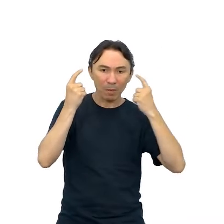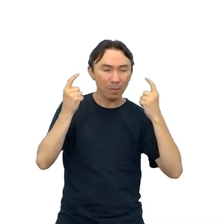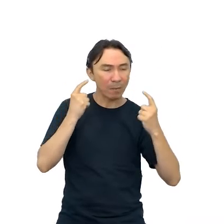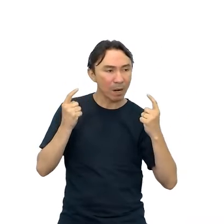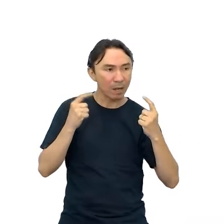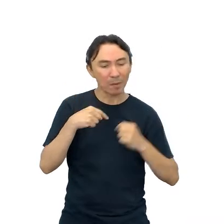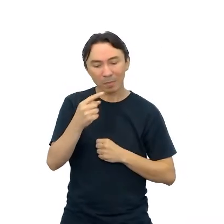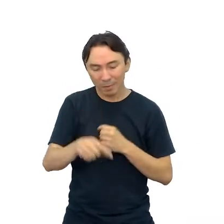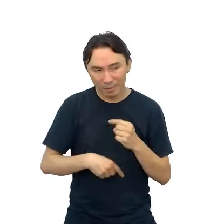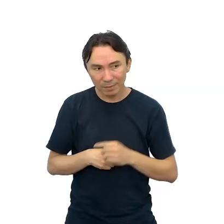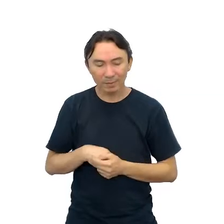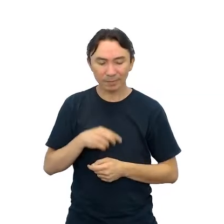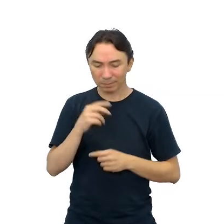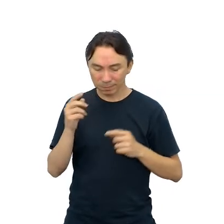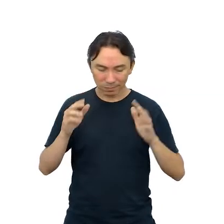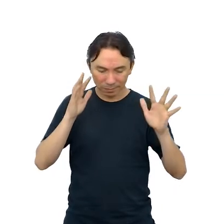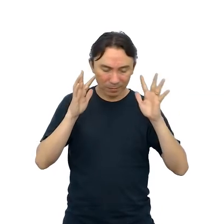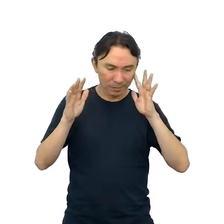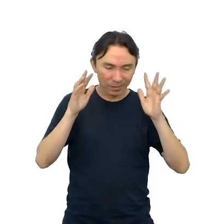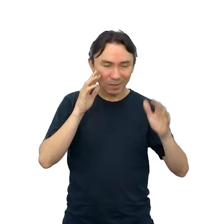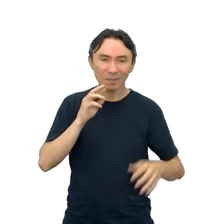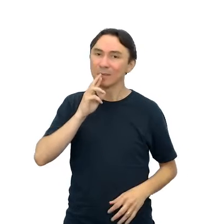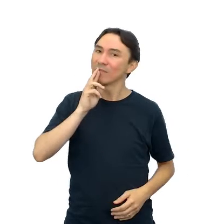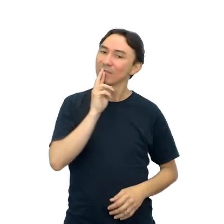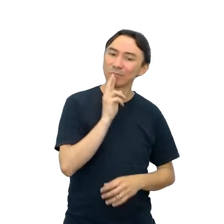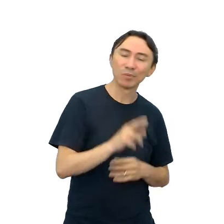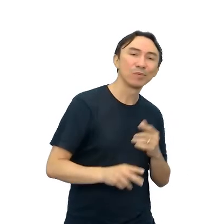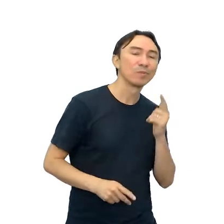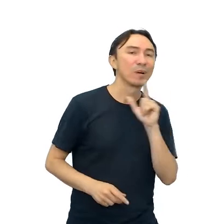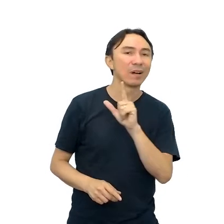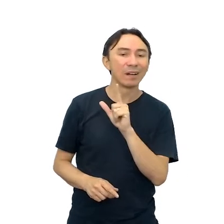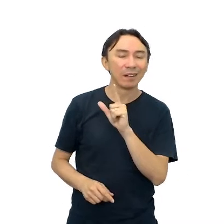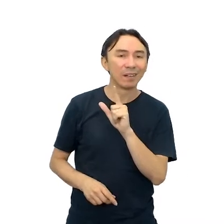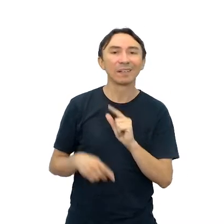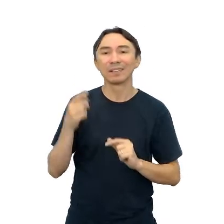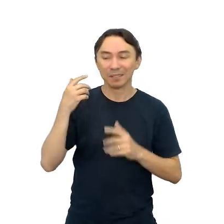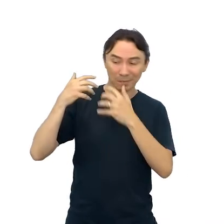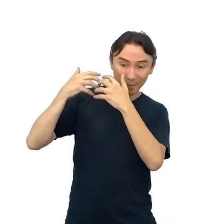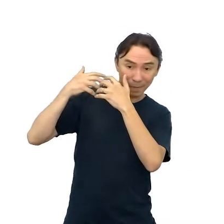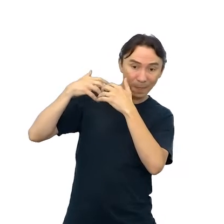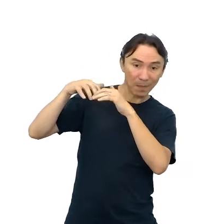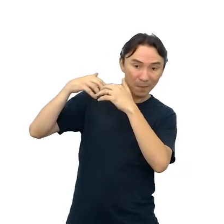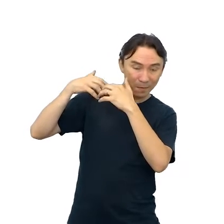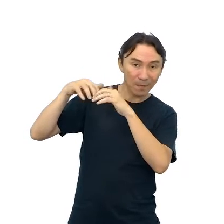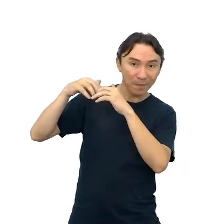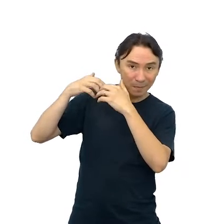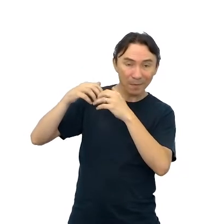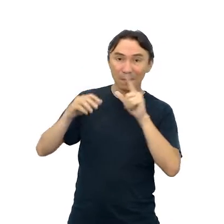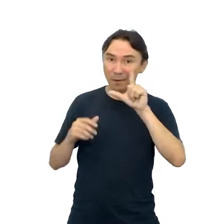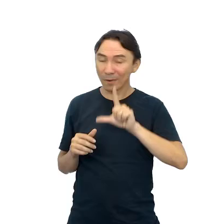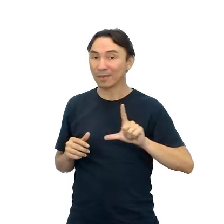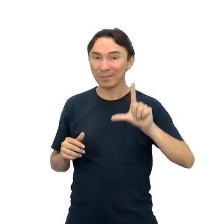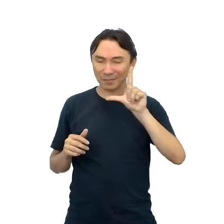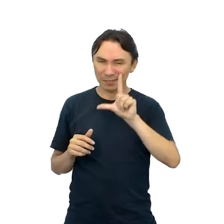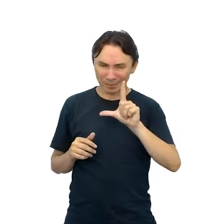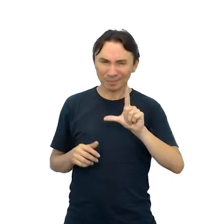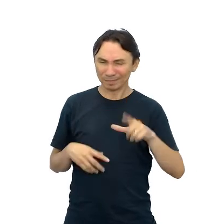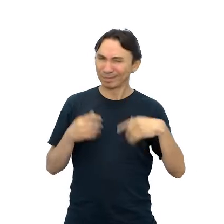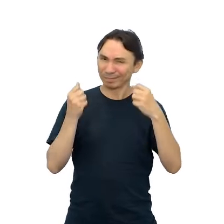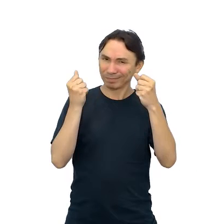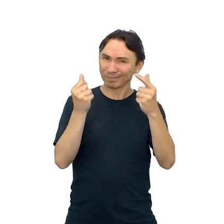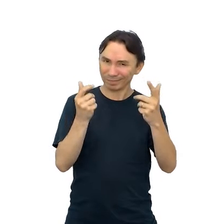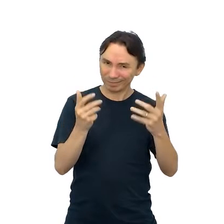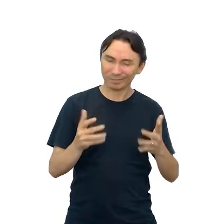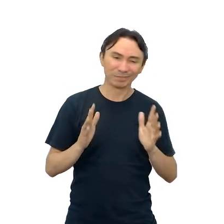né? Então, na construção do raciocínio lógico, nós falamos um pouquinho para vocês que na leitura, né, nós já